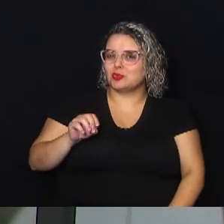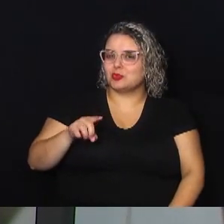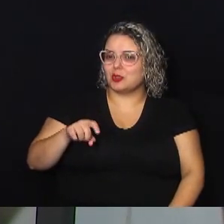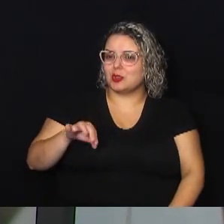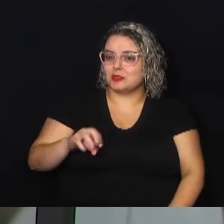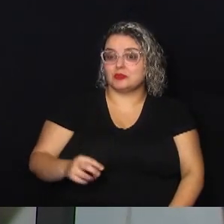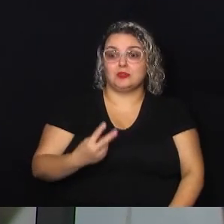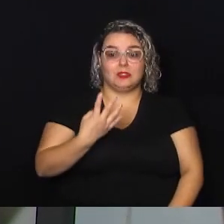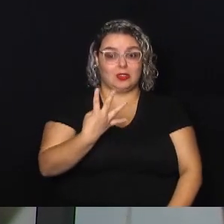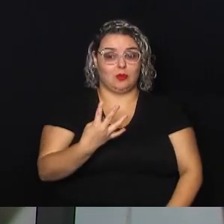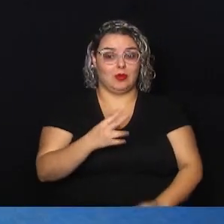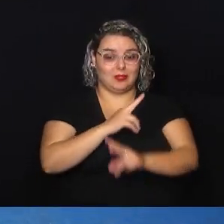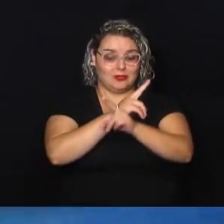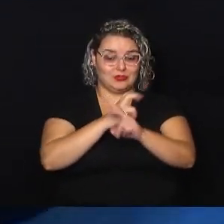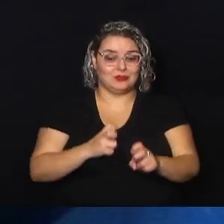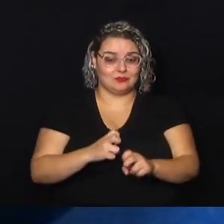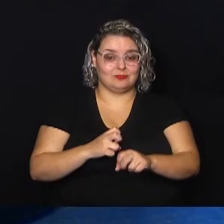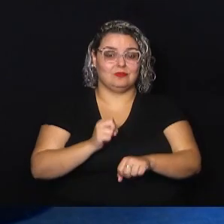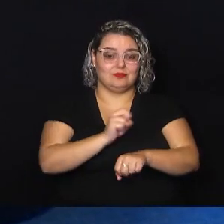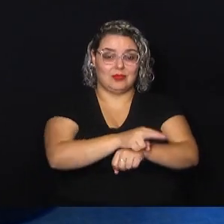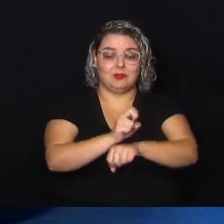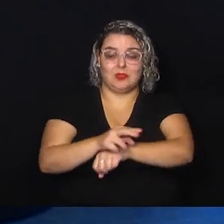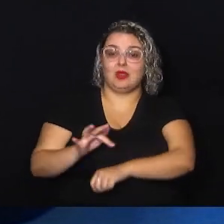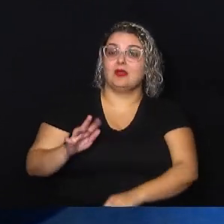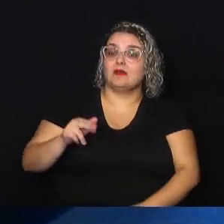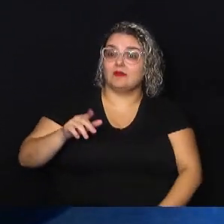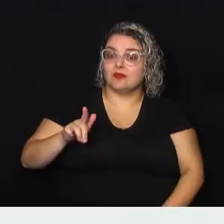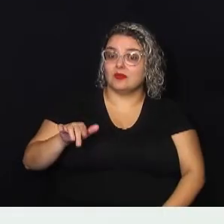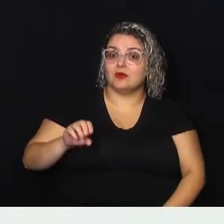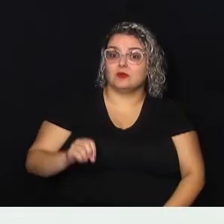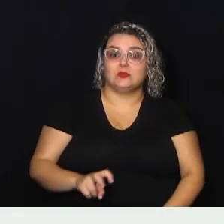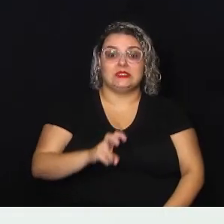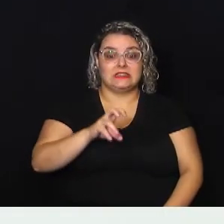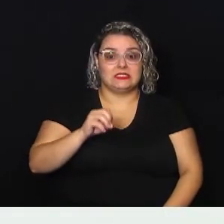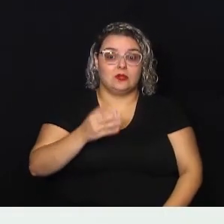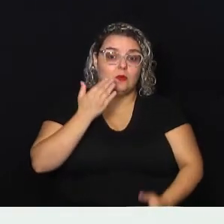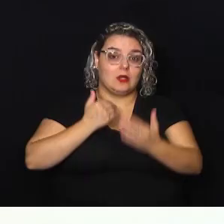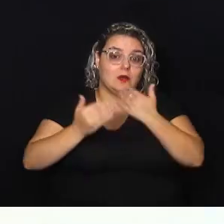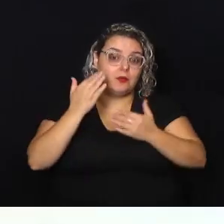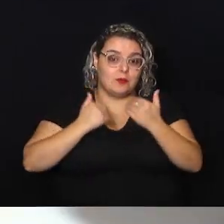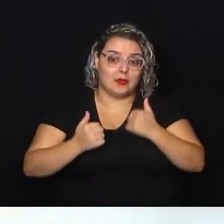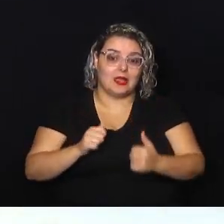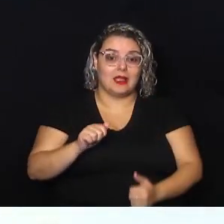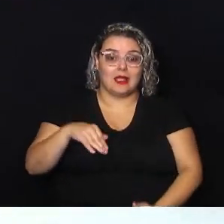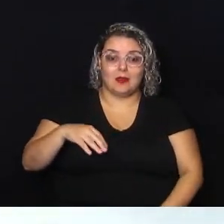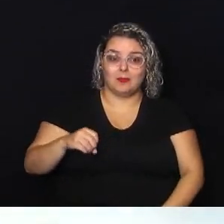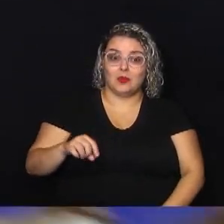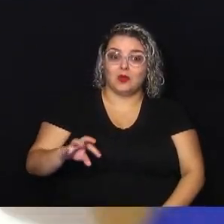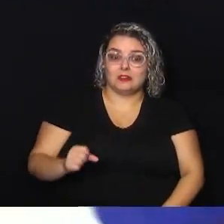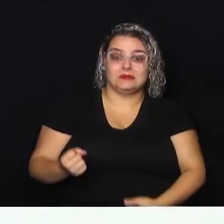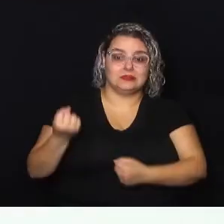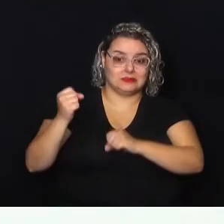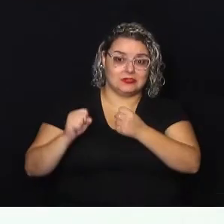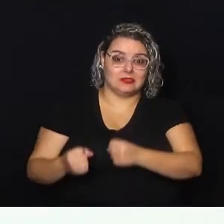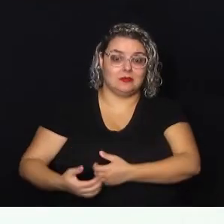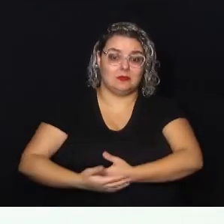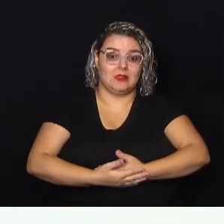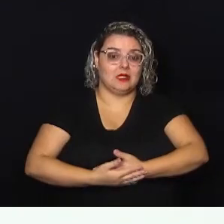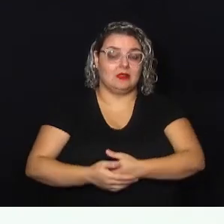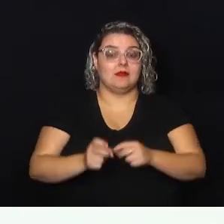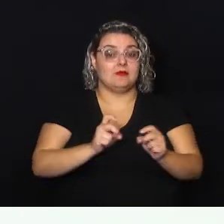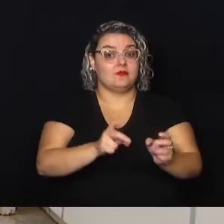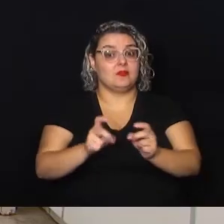e quatro toxinas produzidas por fungos em 50 amostras de alimentos industrializados para